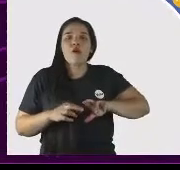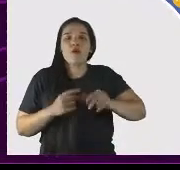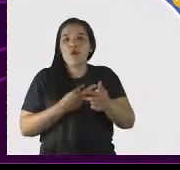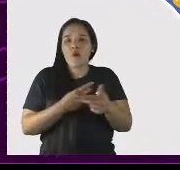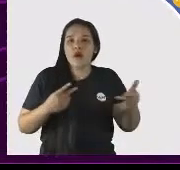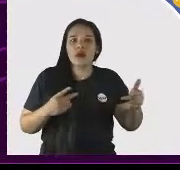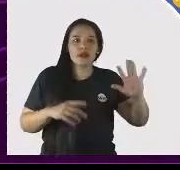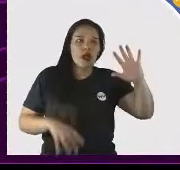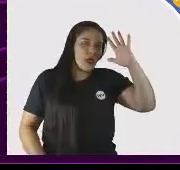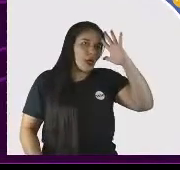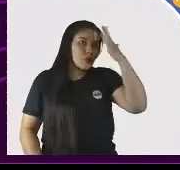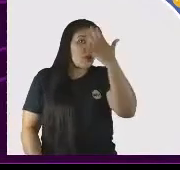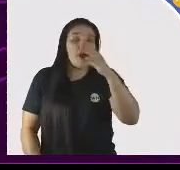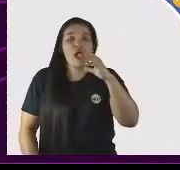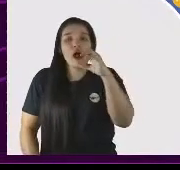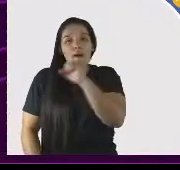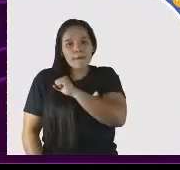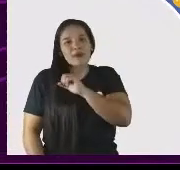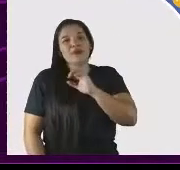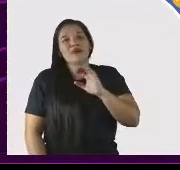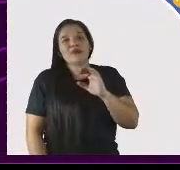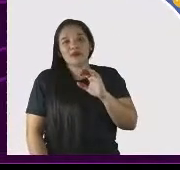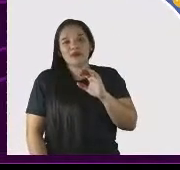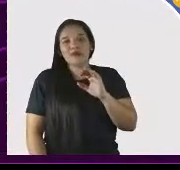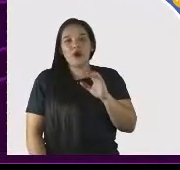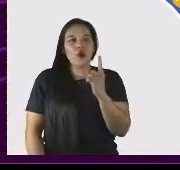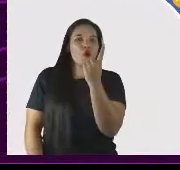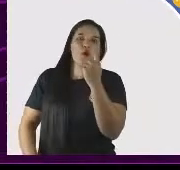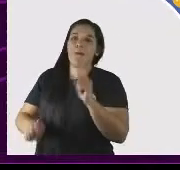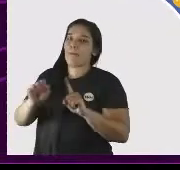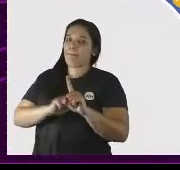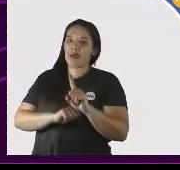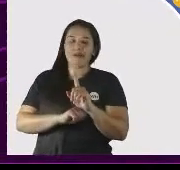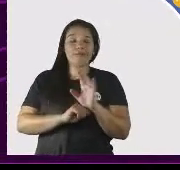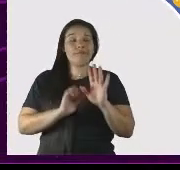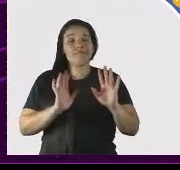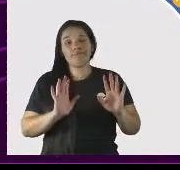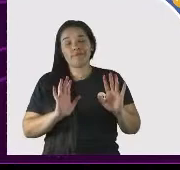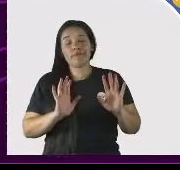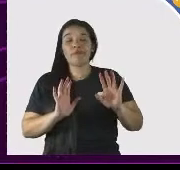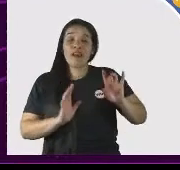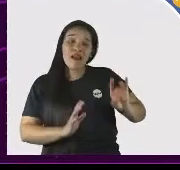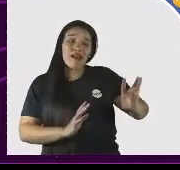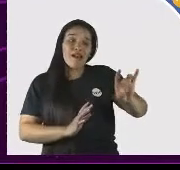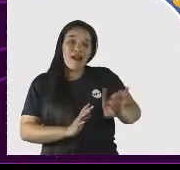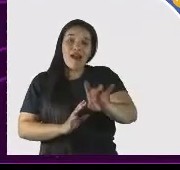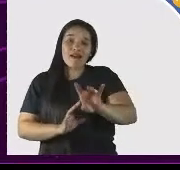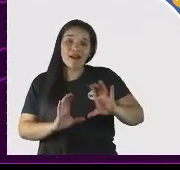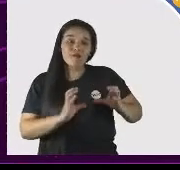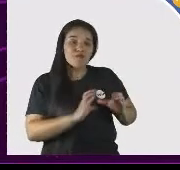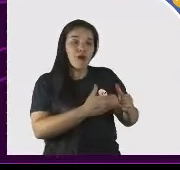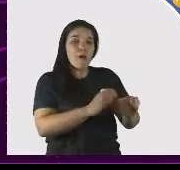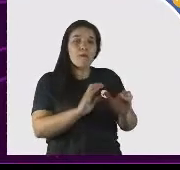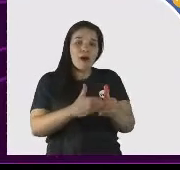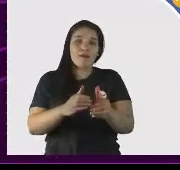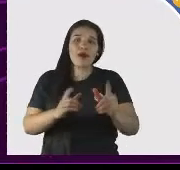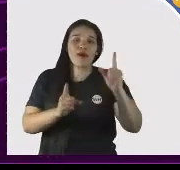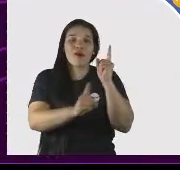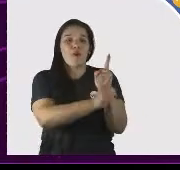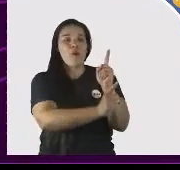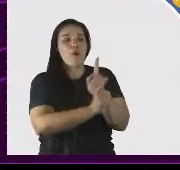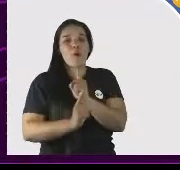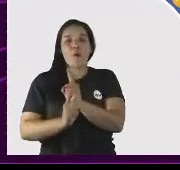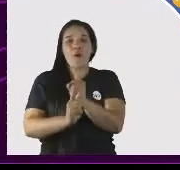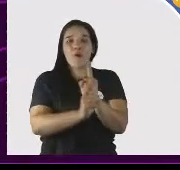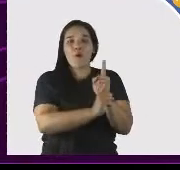resolvido em mais um mês mais cada montadora vai ter que achar uma equação e